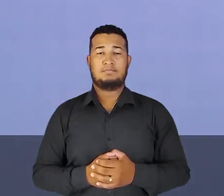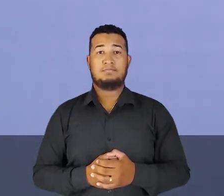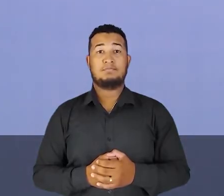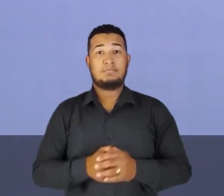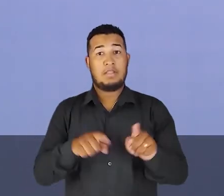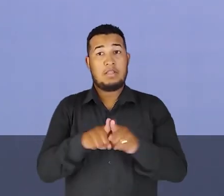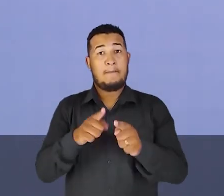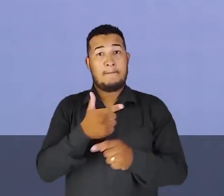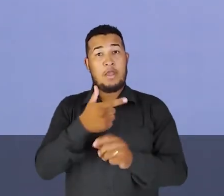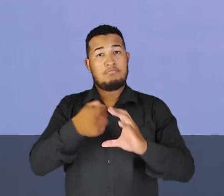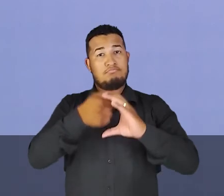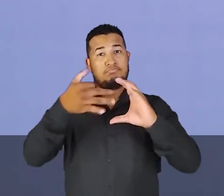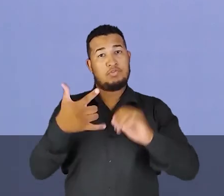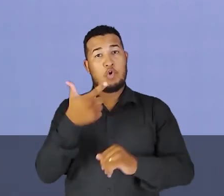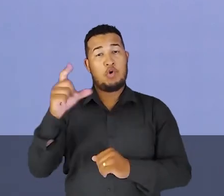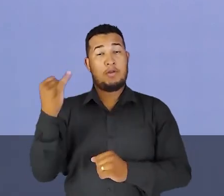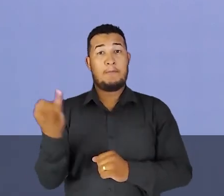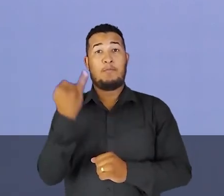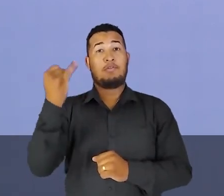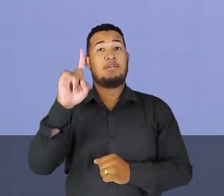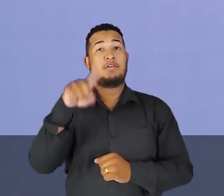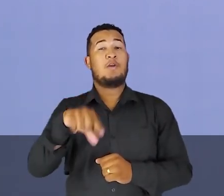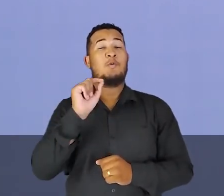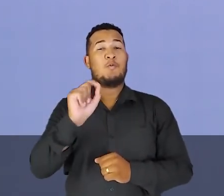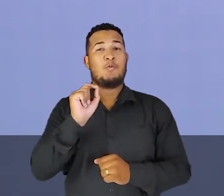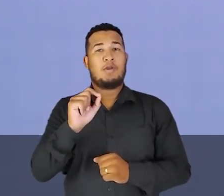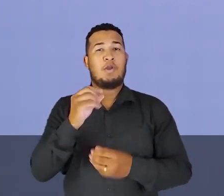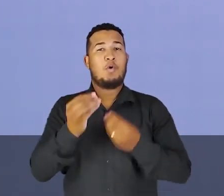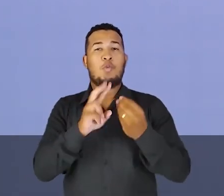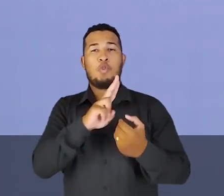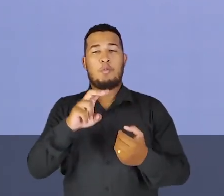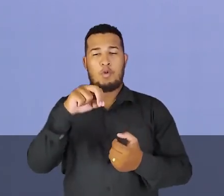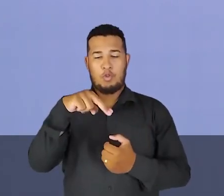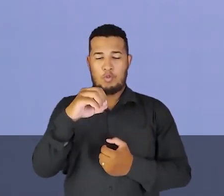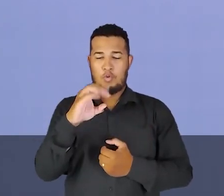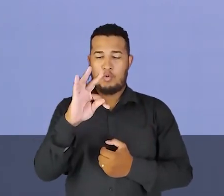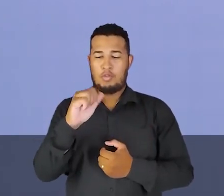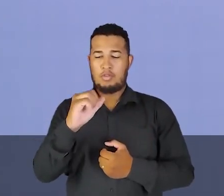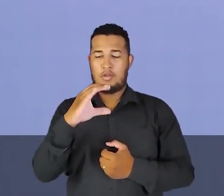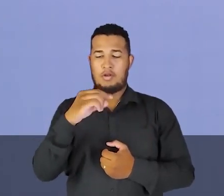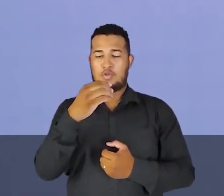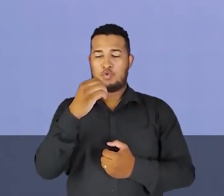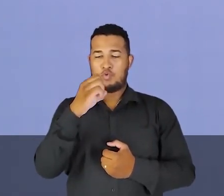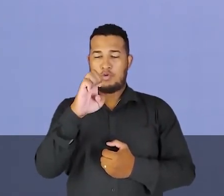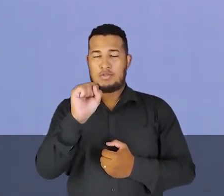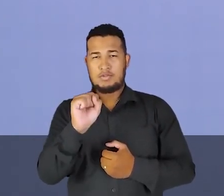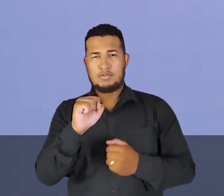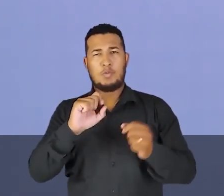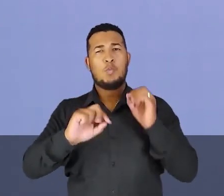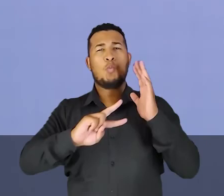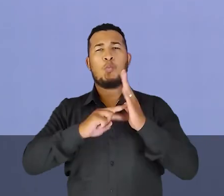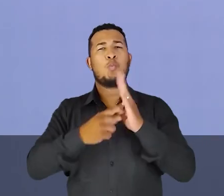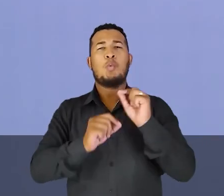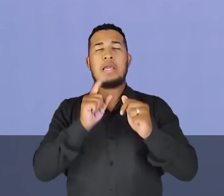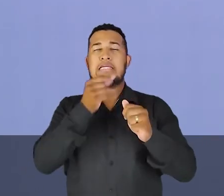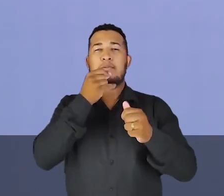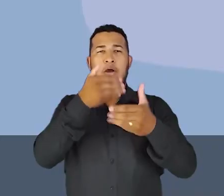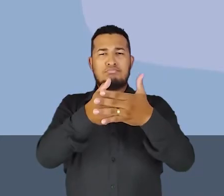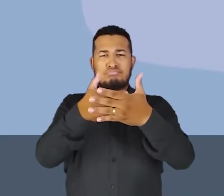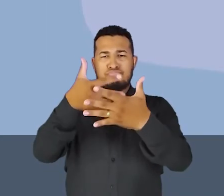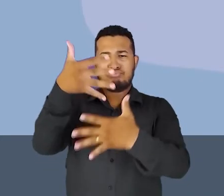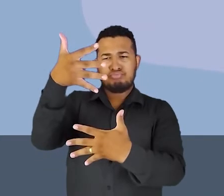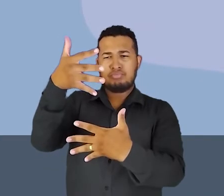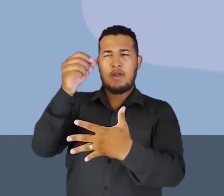Outro elemento importante na música são as notações, né? As notações são as famosas partituras.